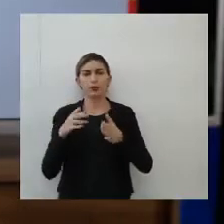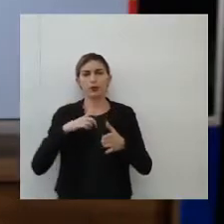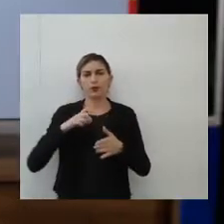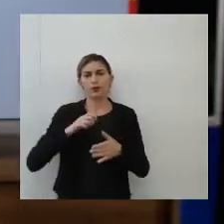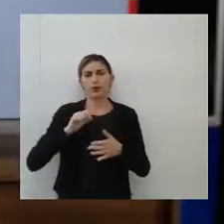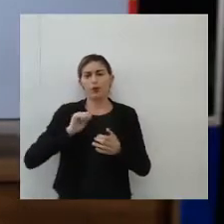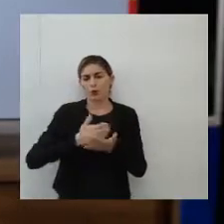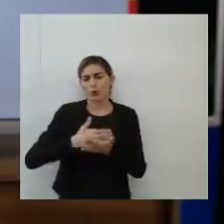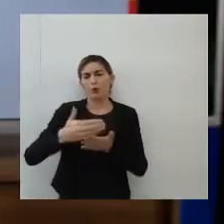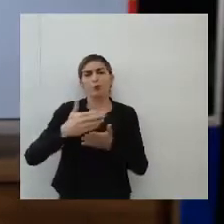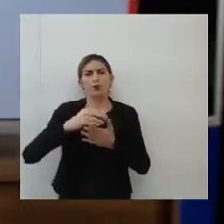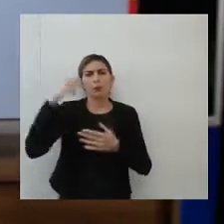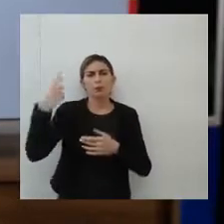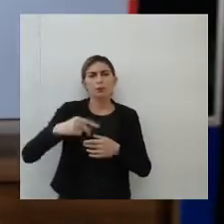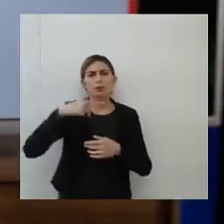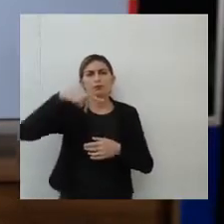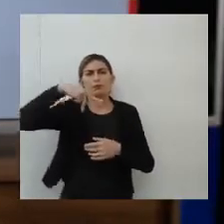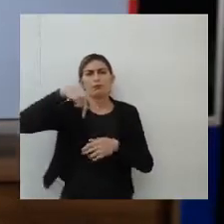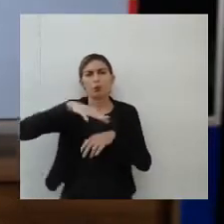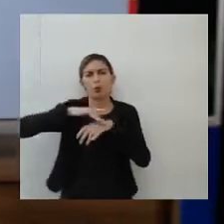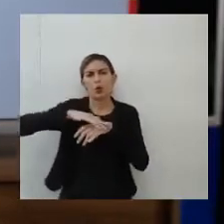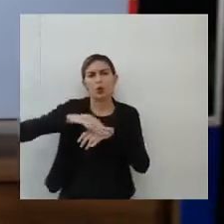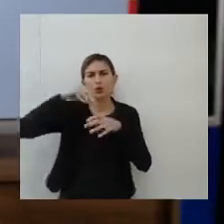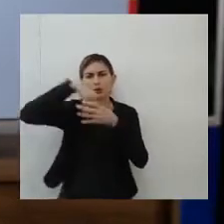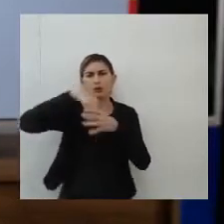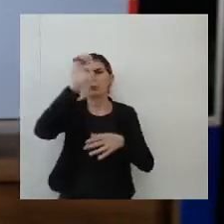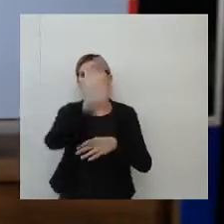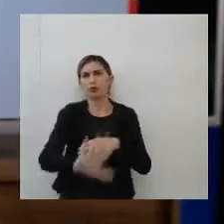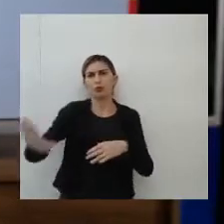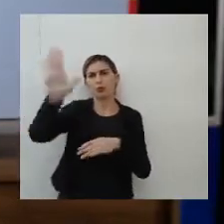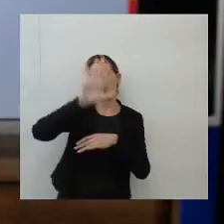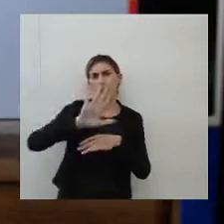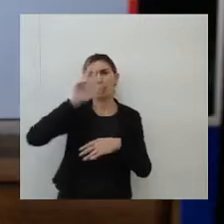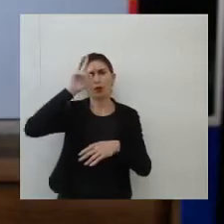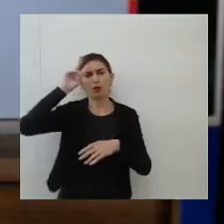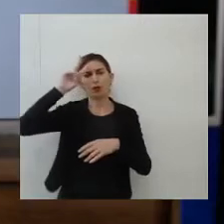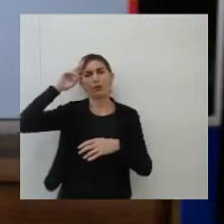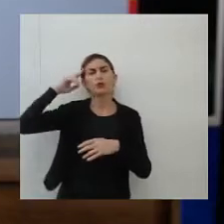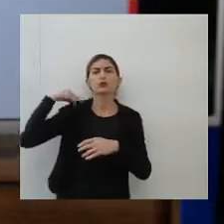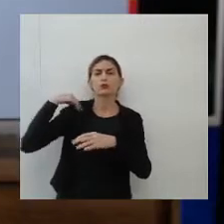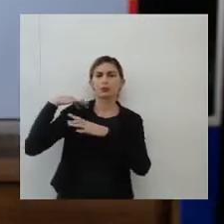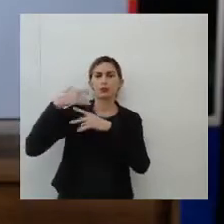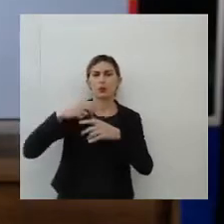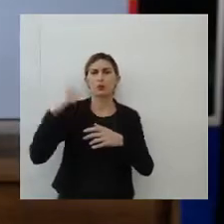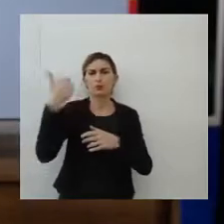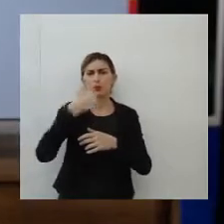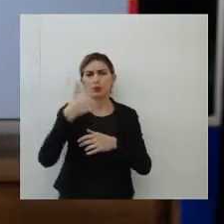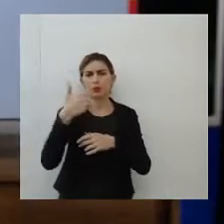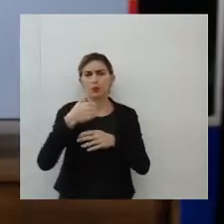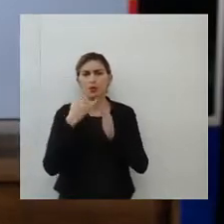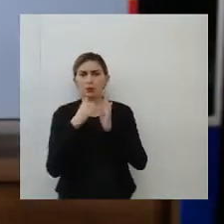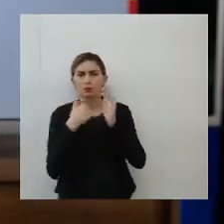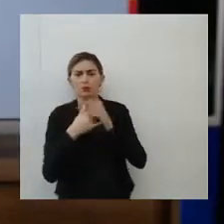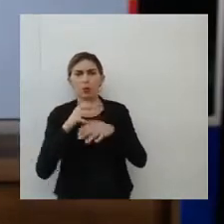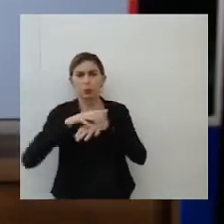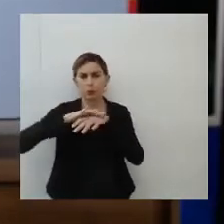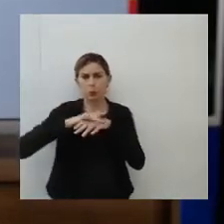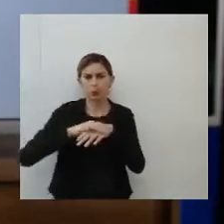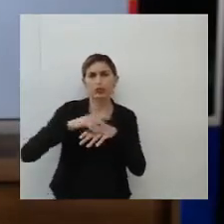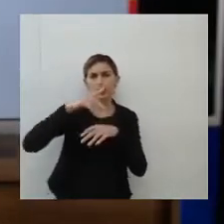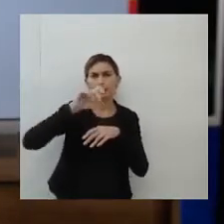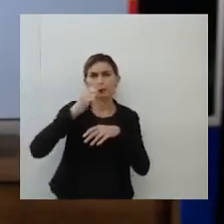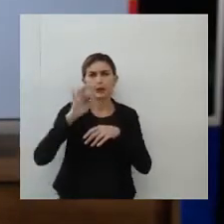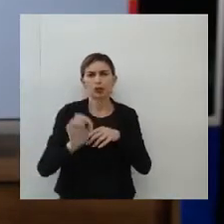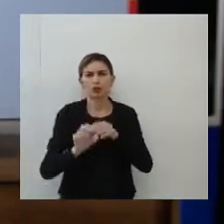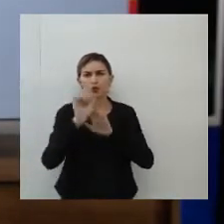ápice da peste dentro da Europa. Lembrando que os primeiros registros de peste datam do